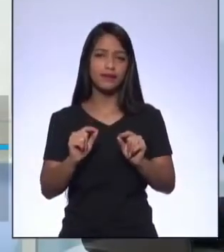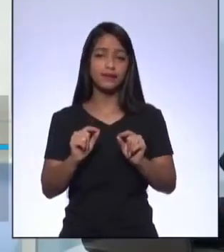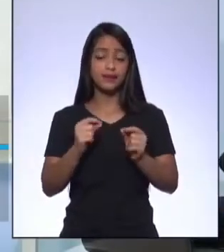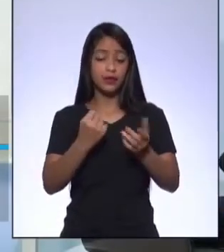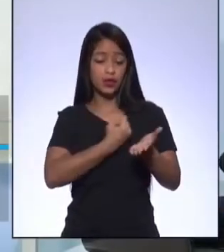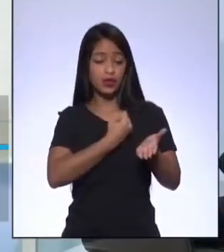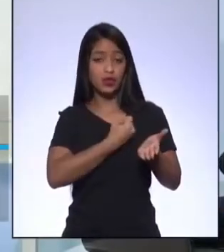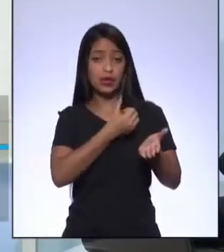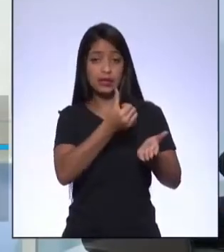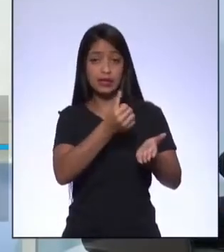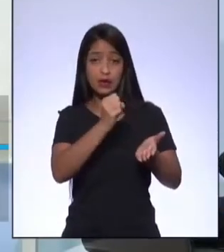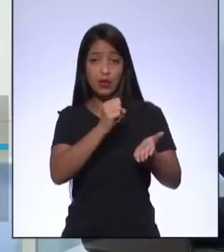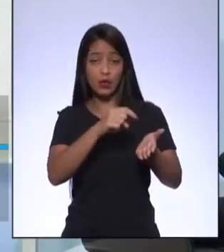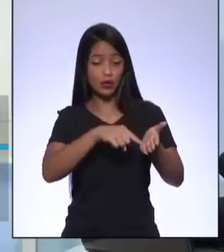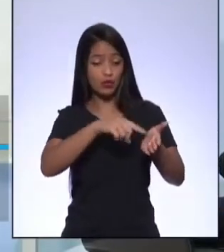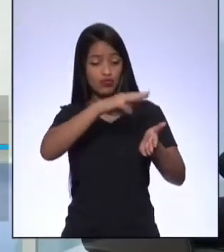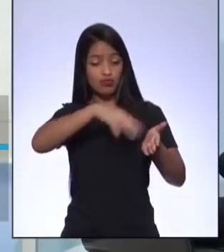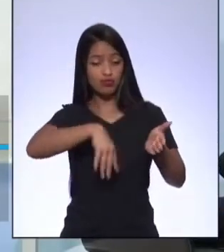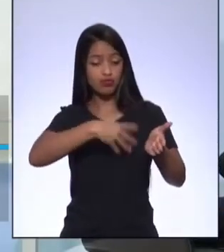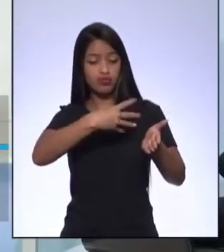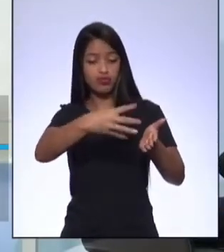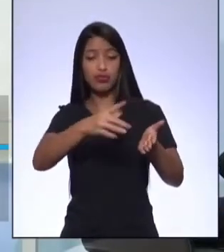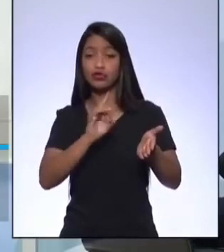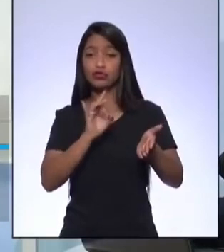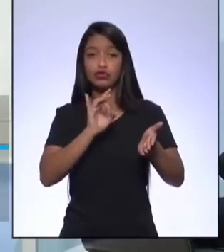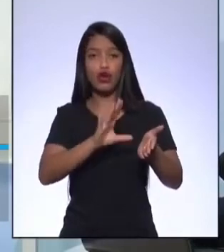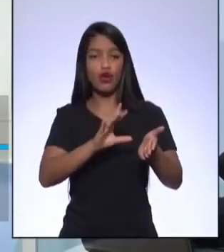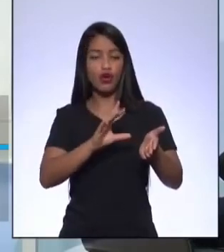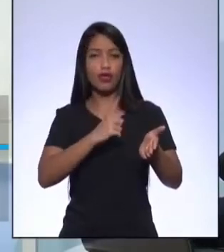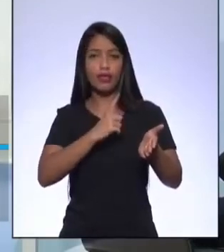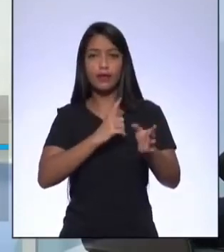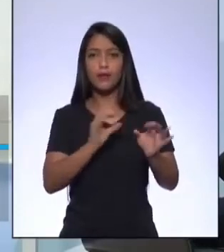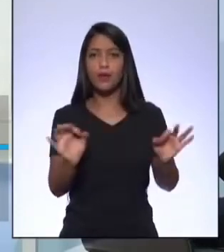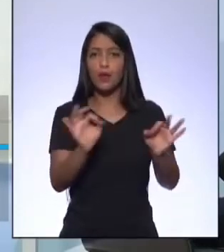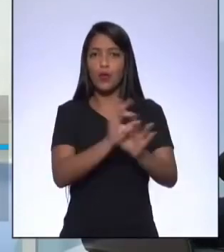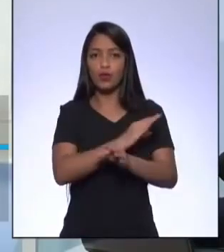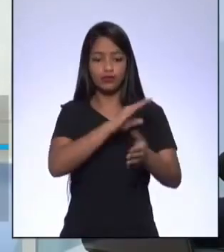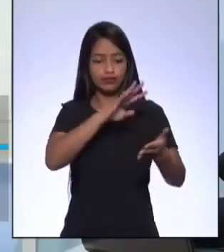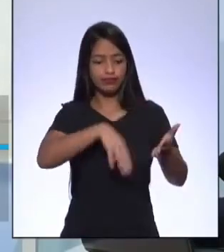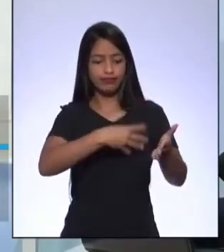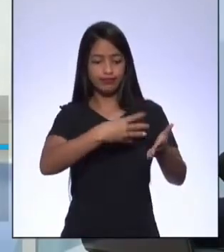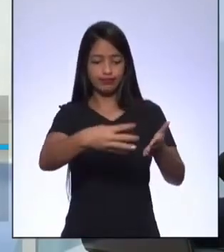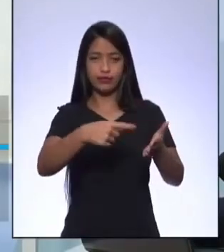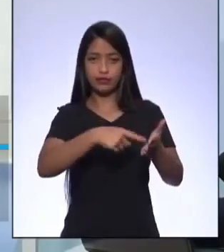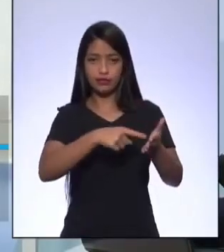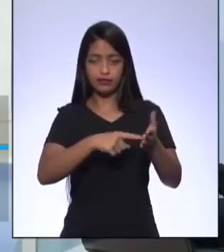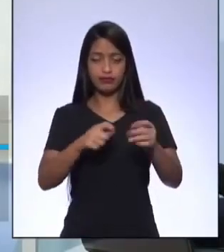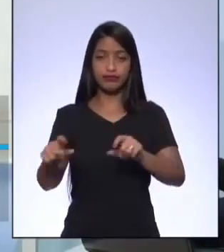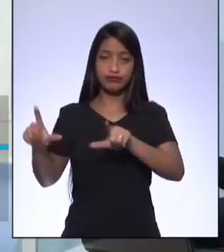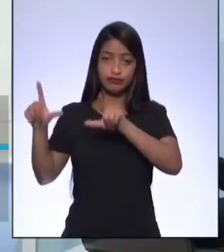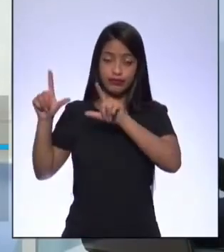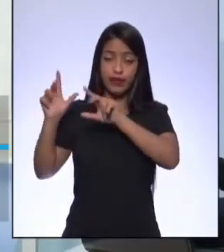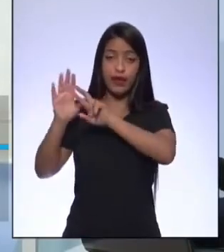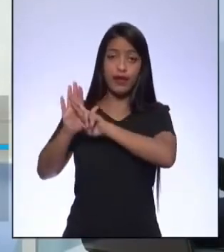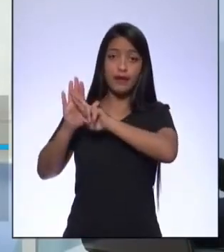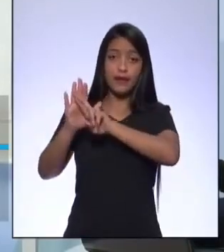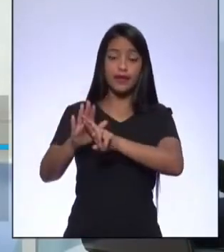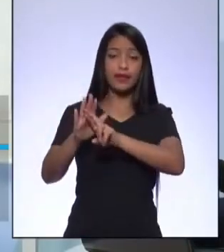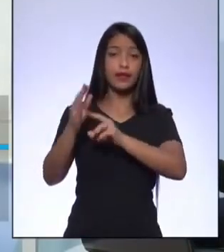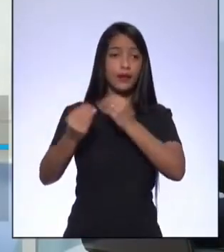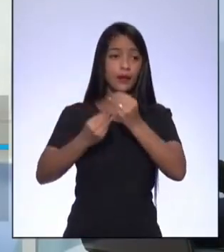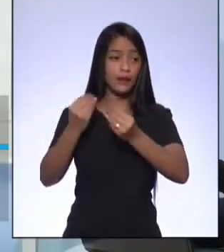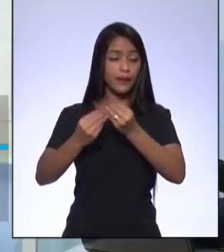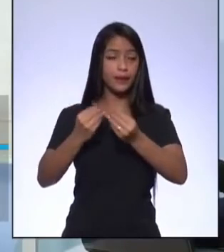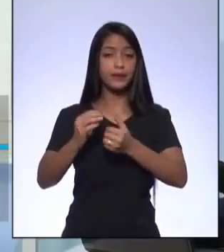68 foi a malha para facilitar a vida de vocês. Então tá ali a malha, essa representação você vai e trabalha